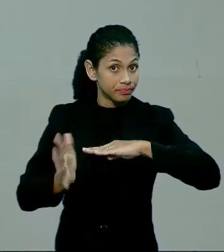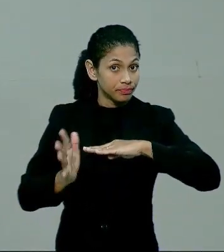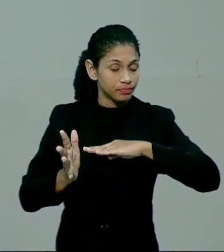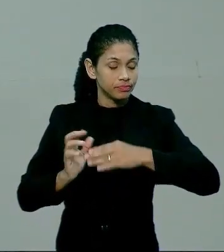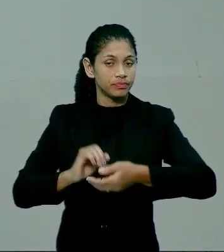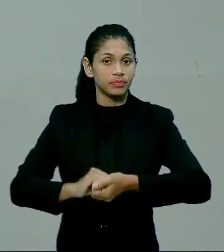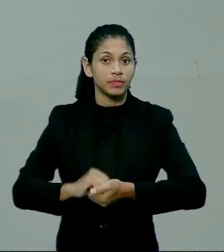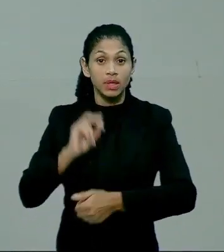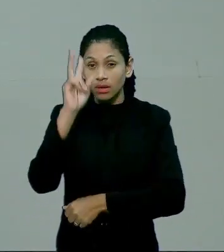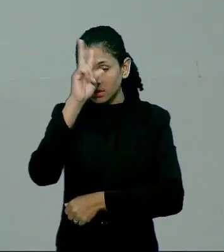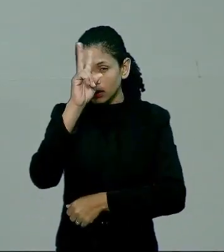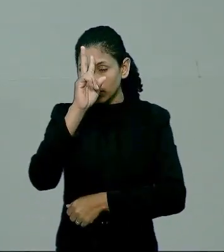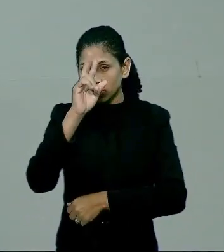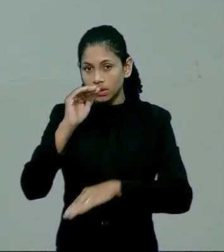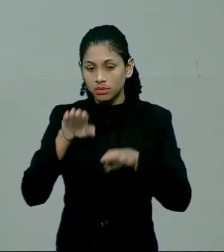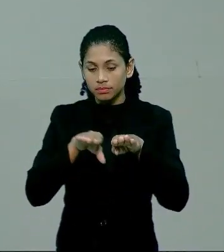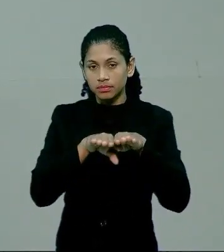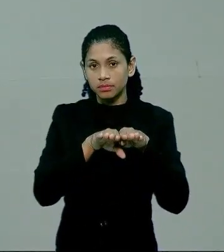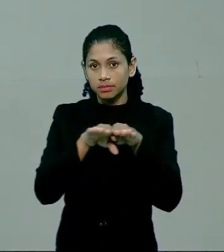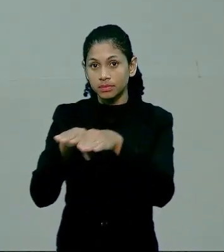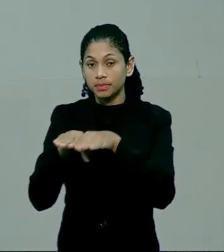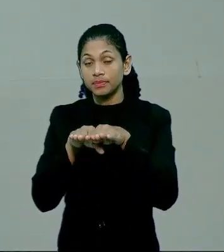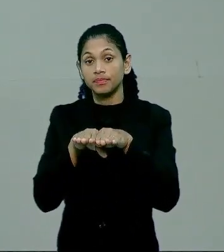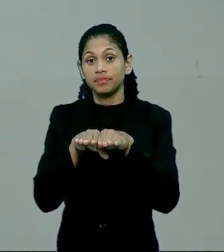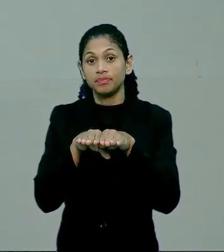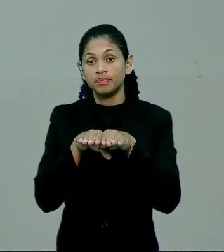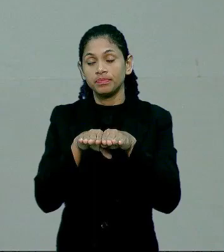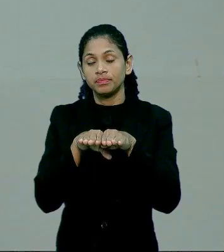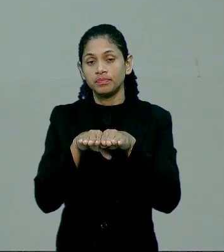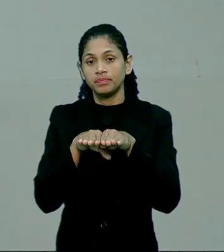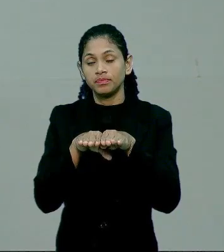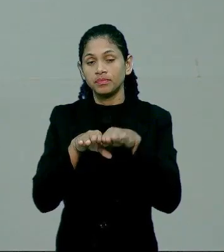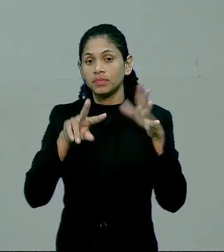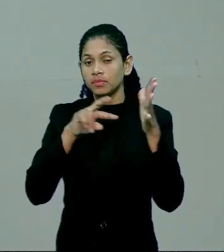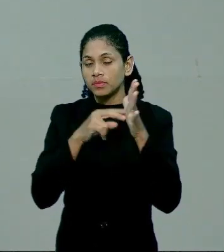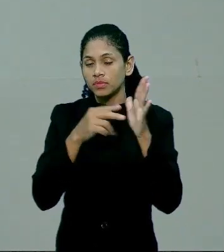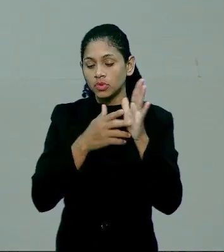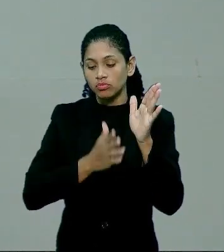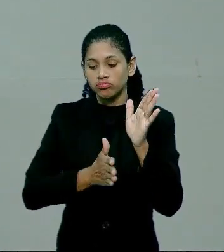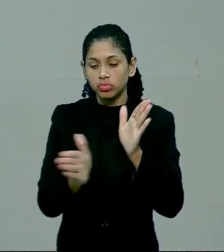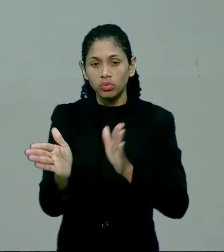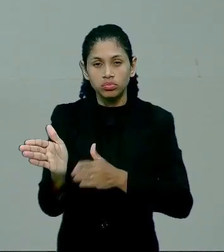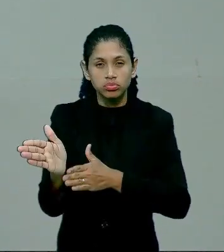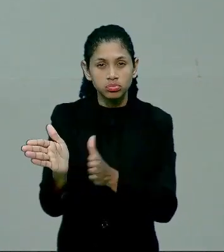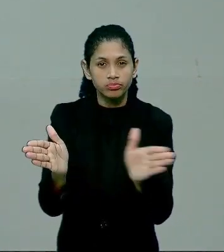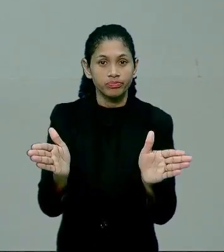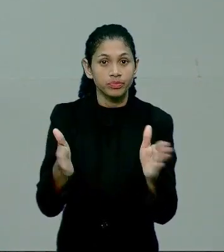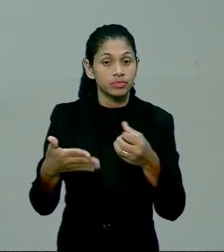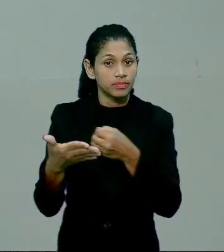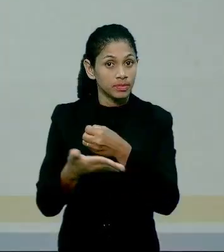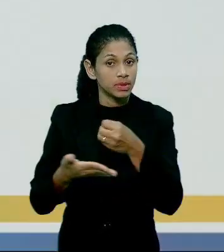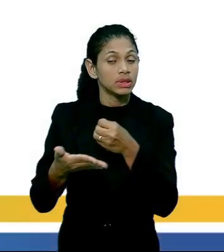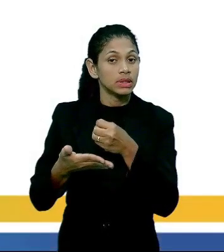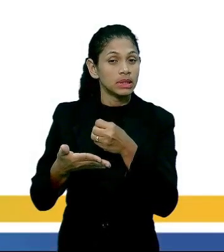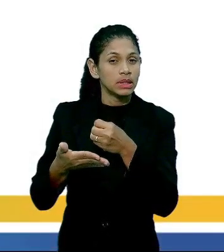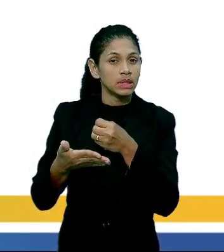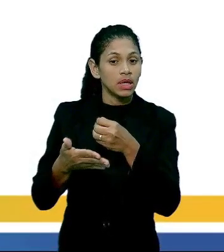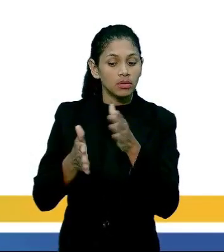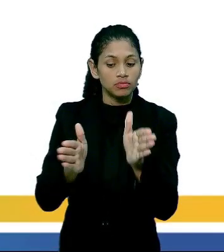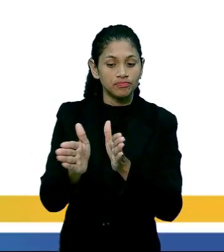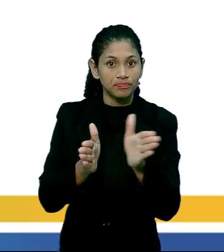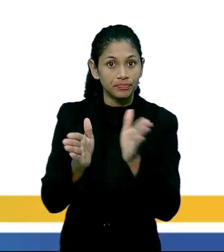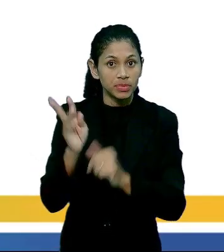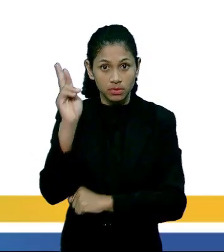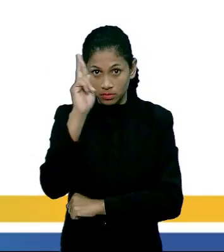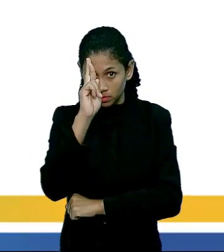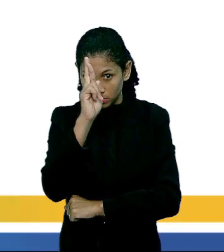a padronização ela é como posso dizer, definida, direcionada com base no seu período histórico. Vejam aqui a imagem